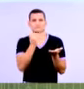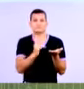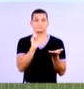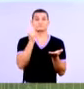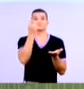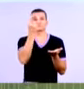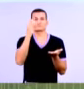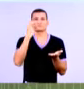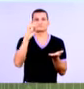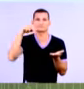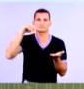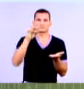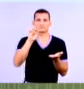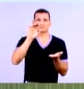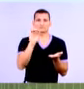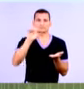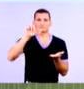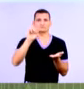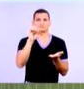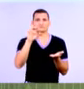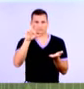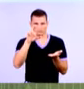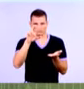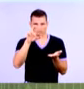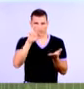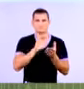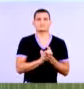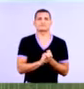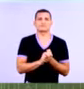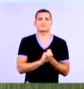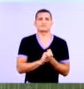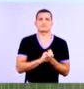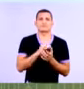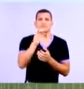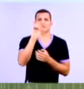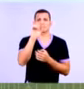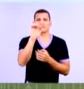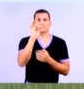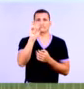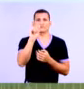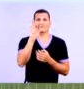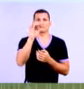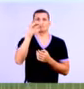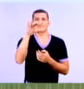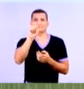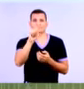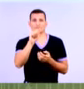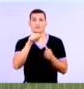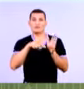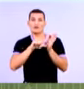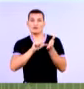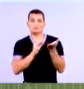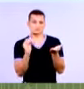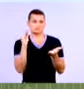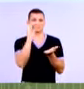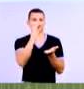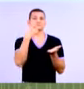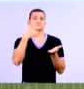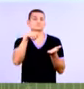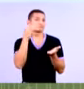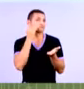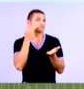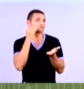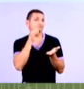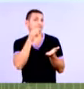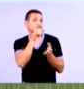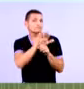E sempre que eu estou trabalhando com uma alocação estática, né, antes de inserir numa pilha, eu tenho que verificar se ela não está cheia. Isso vale para a